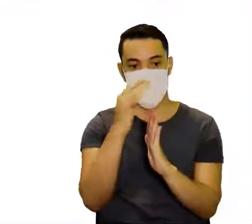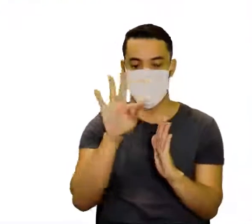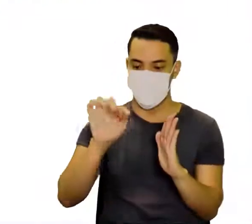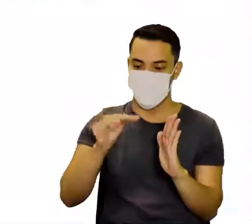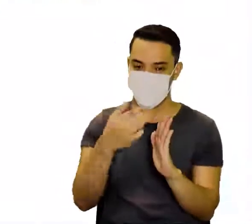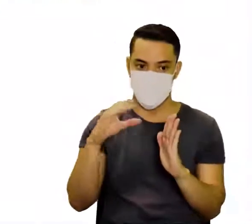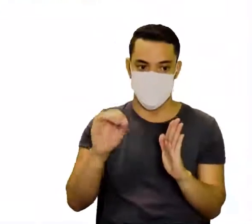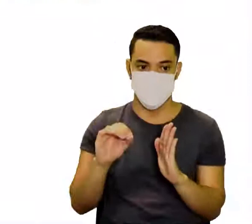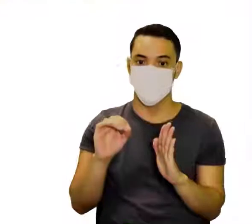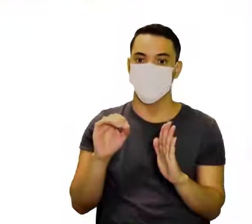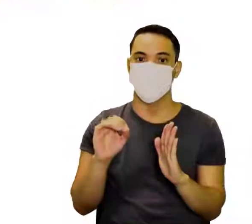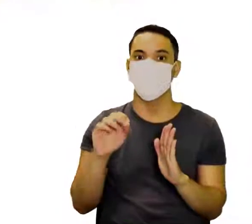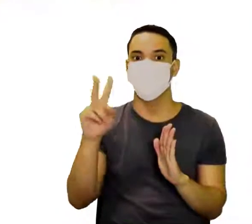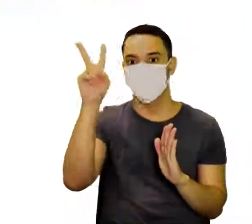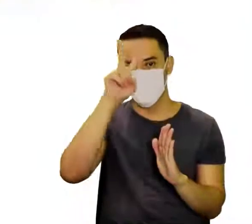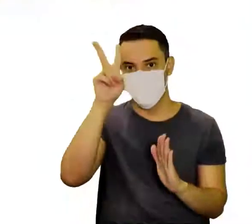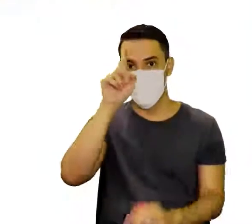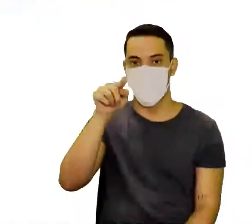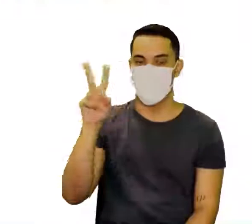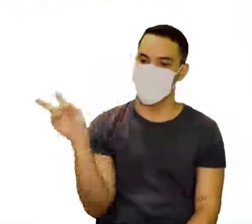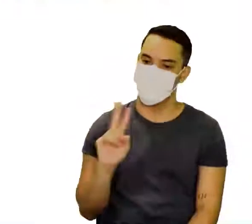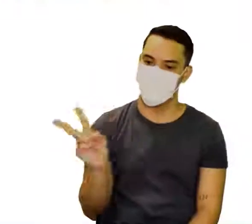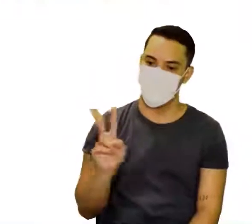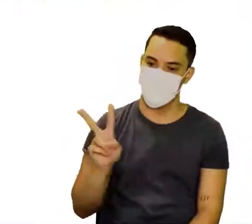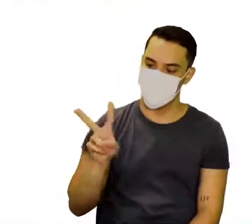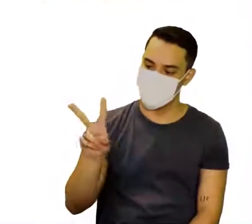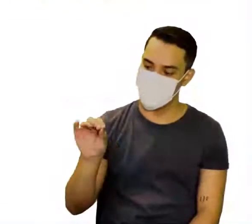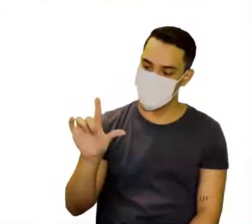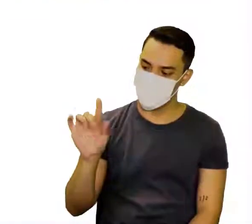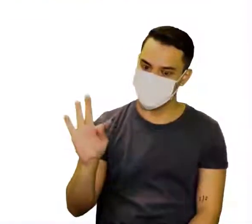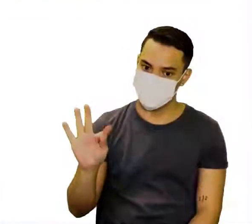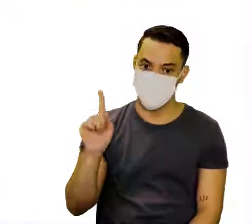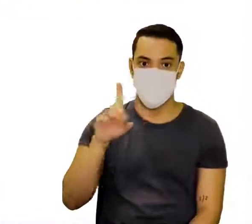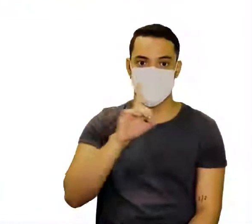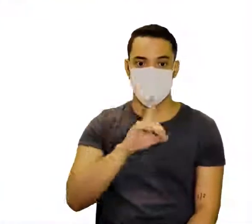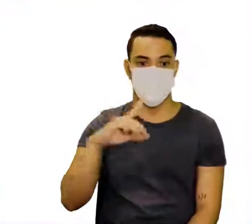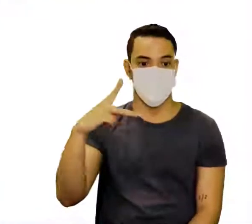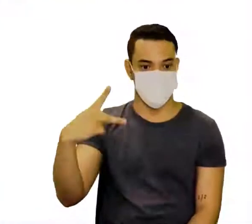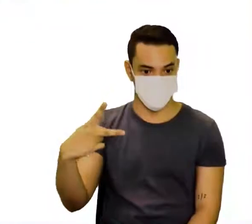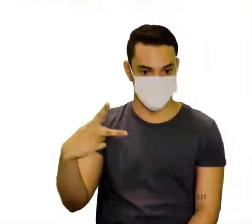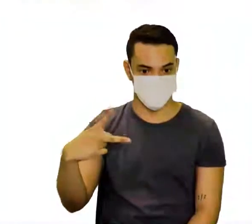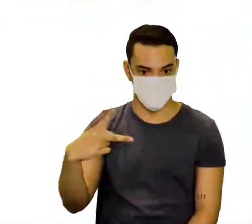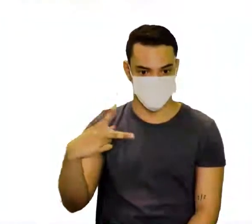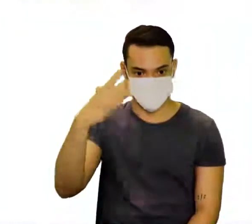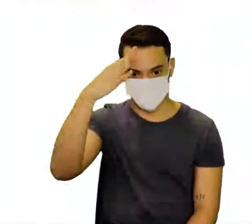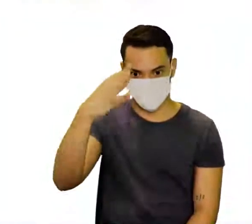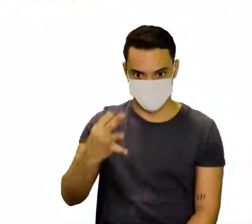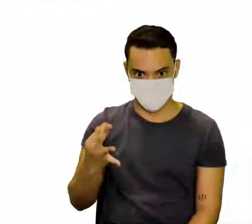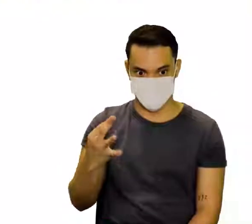gente, é o quê? Voltagem, é volt, é DDP. Entendido isso? Ok?